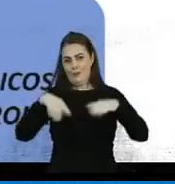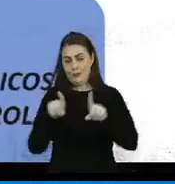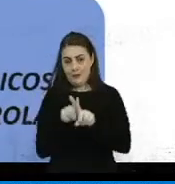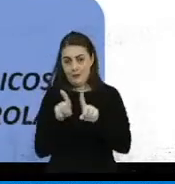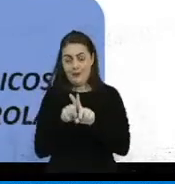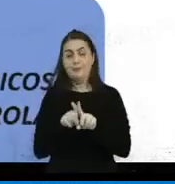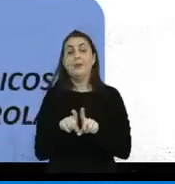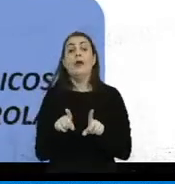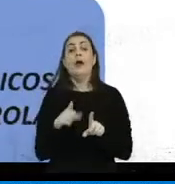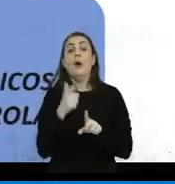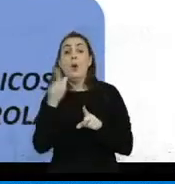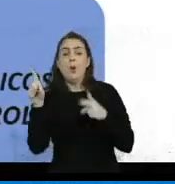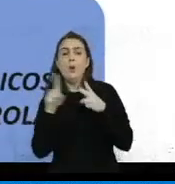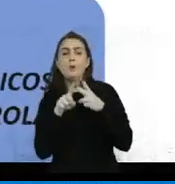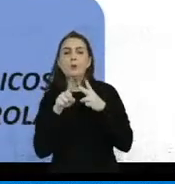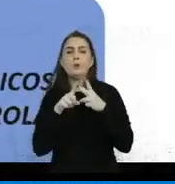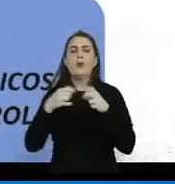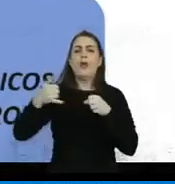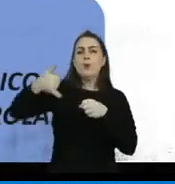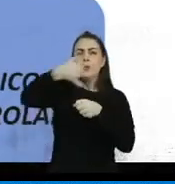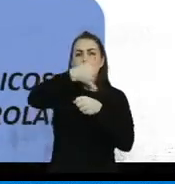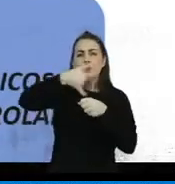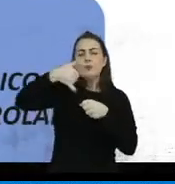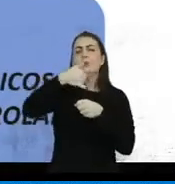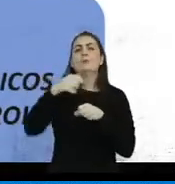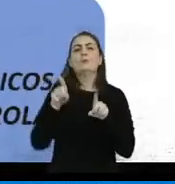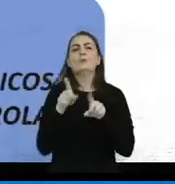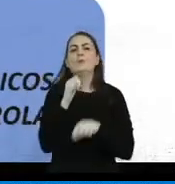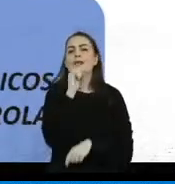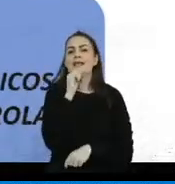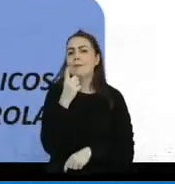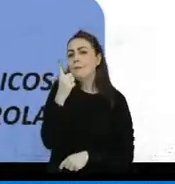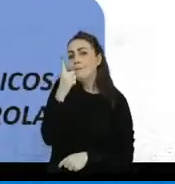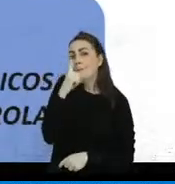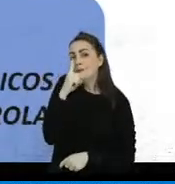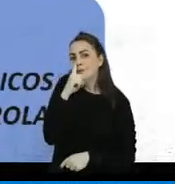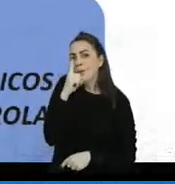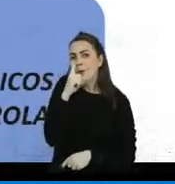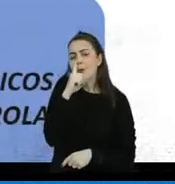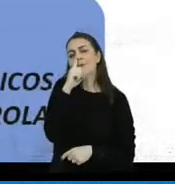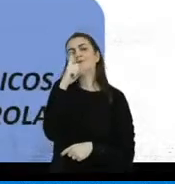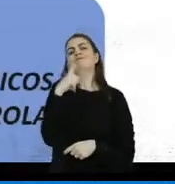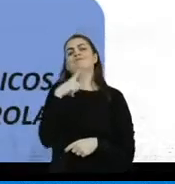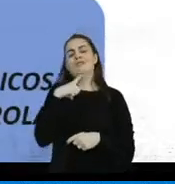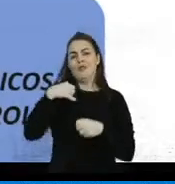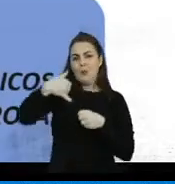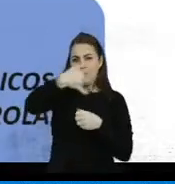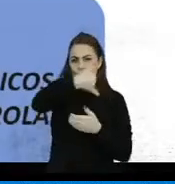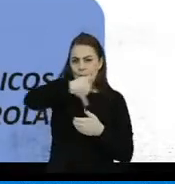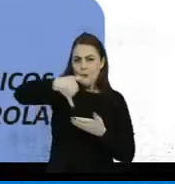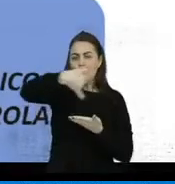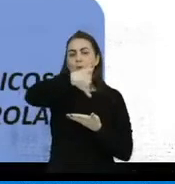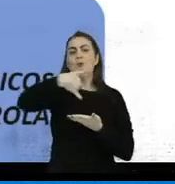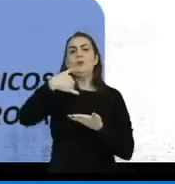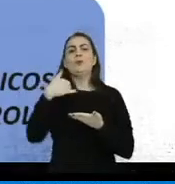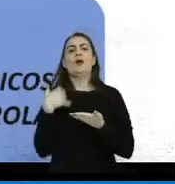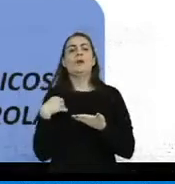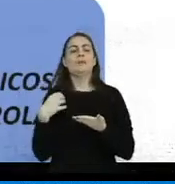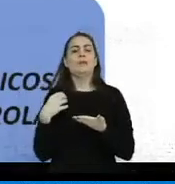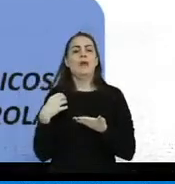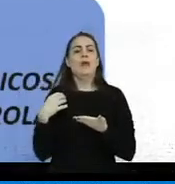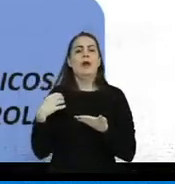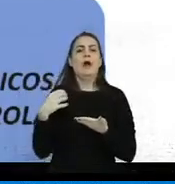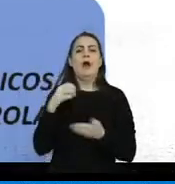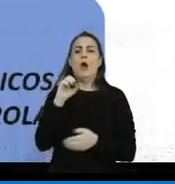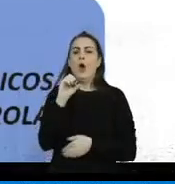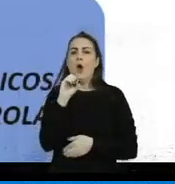de palma, gordura disso, óleo de soja, canola, milho, alguns óleos vegetais, se a gente come acima